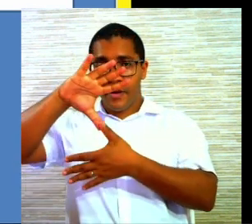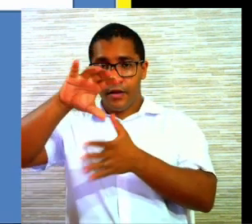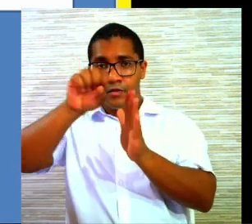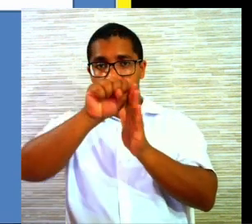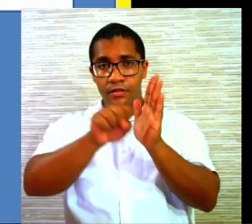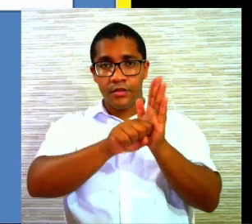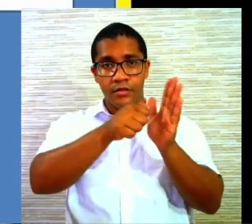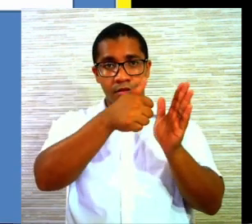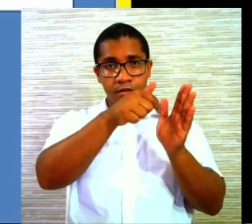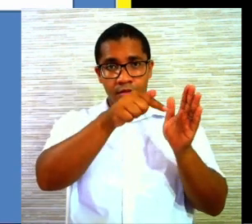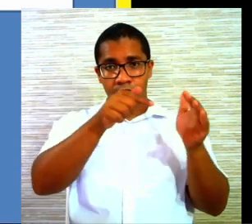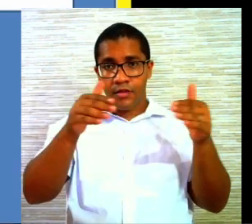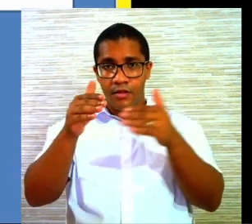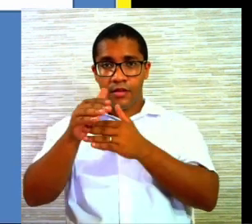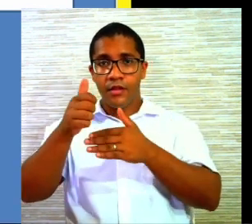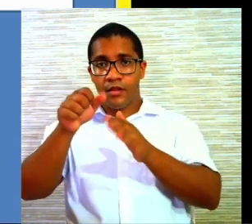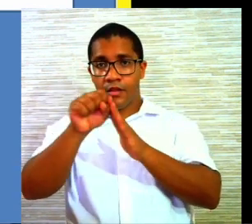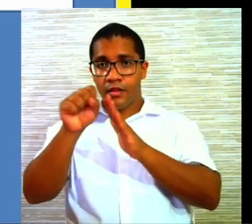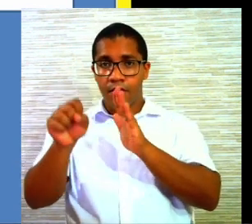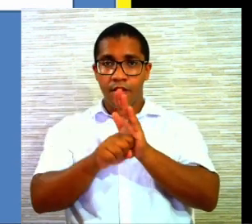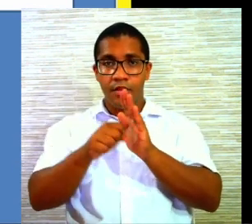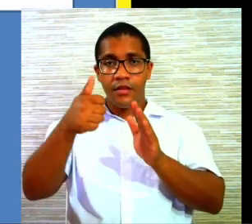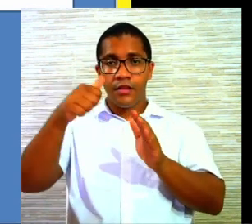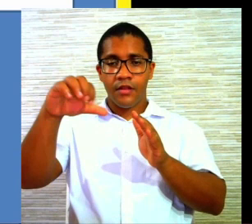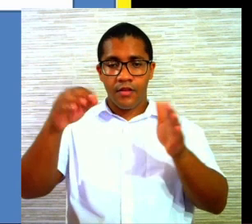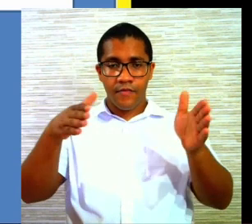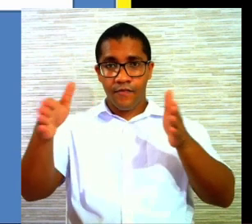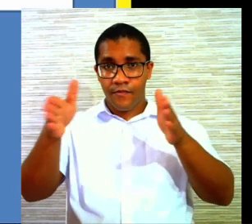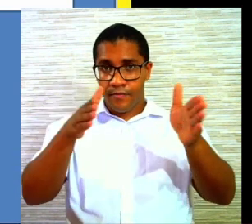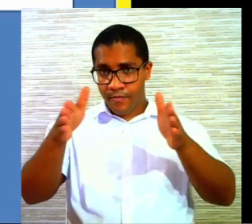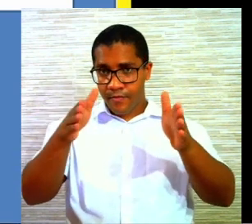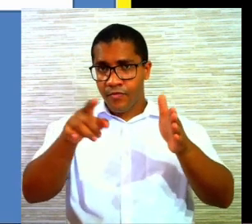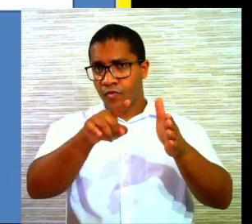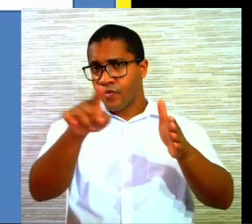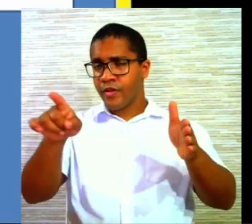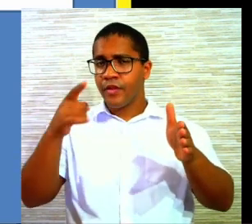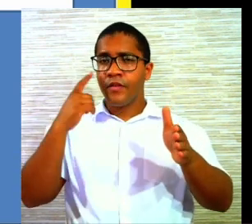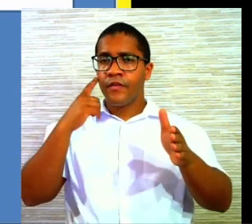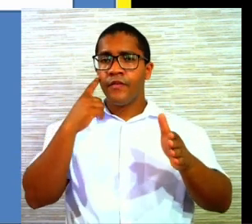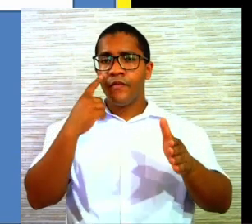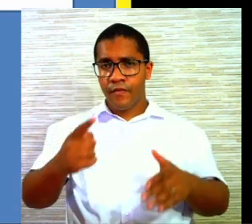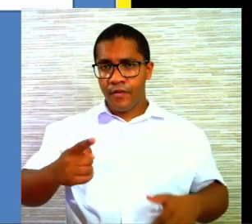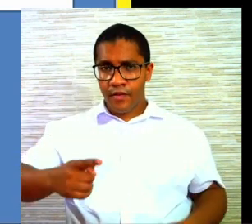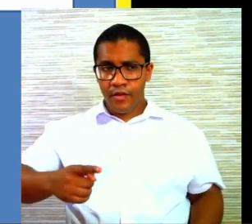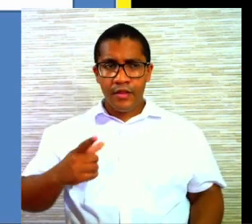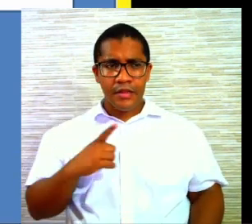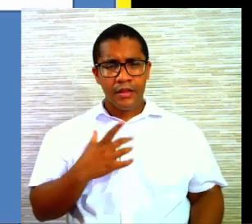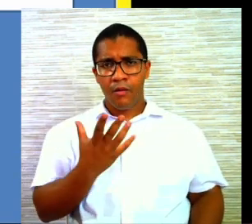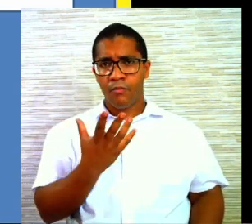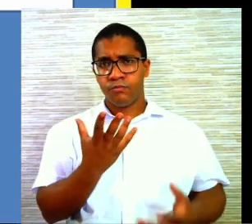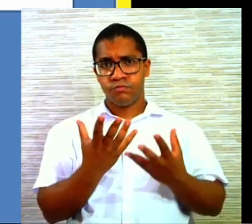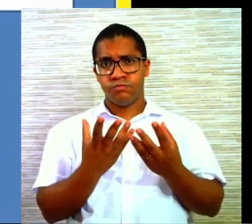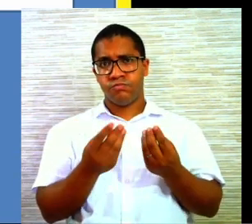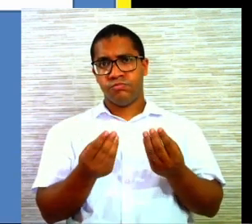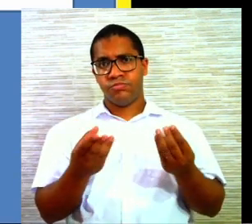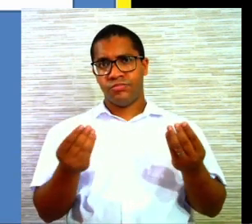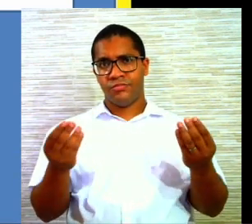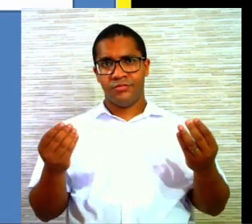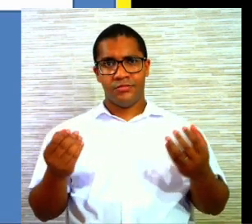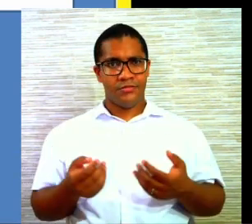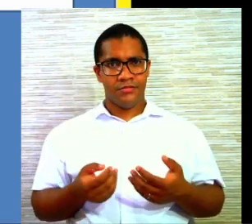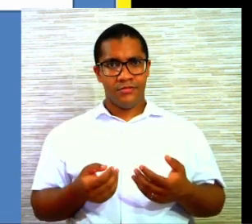entre o século XVII e o século XIX. Então, vocês têm aí Então, vocês vão ter aí por milhares.